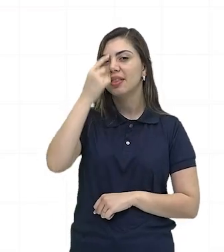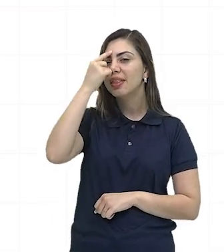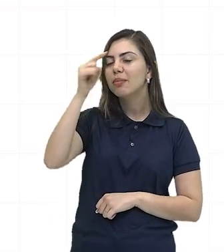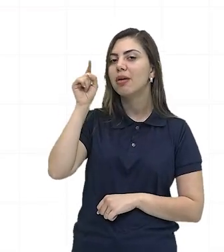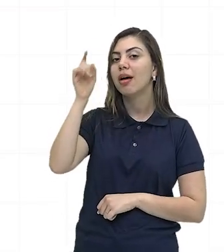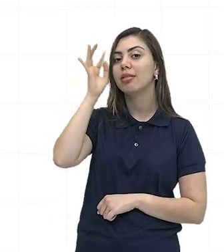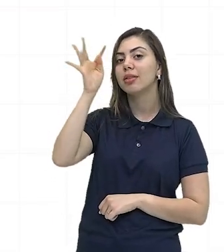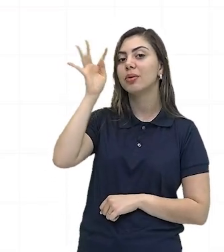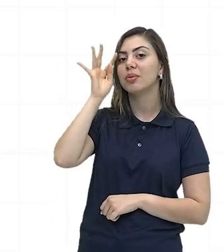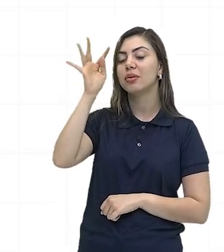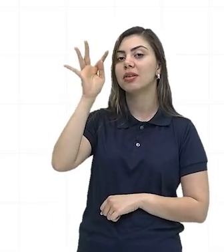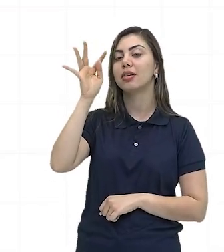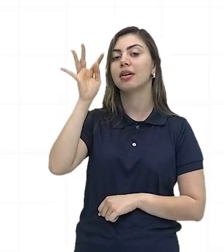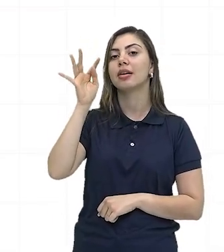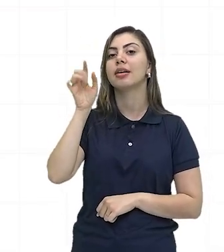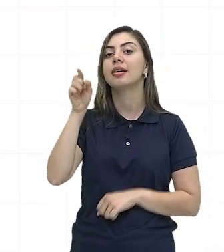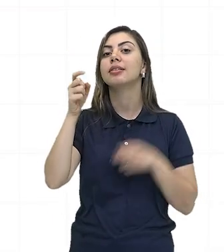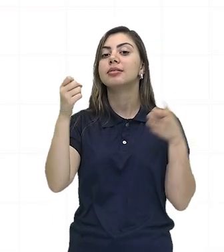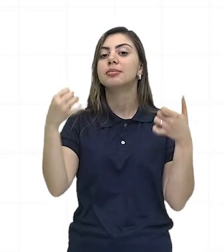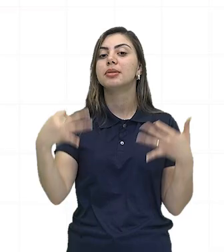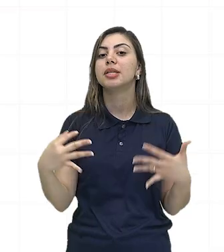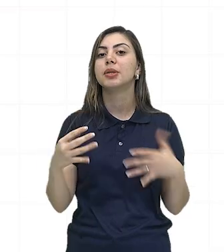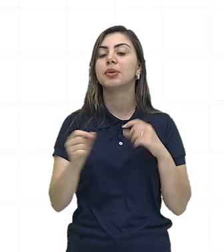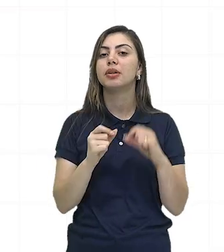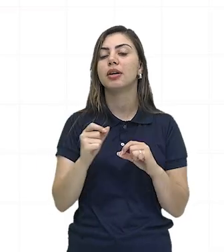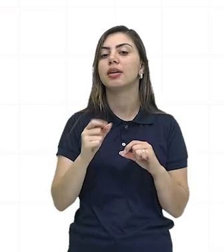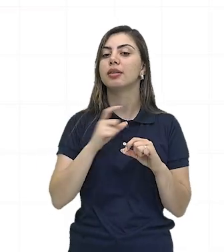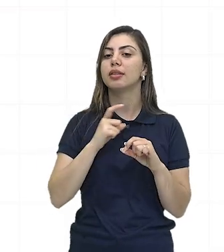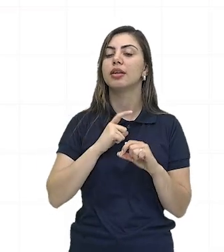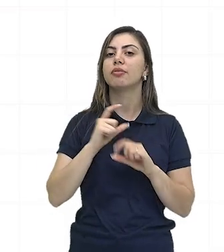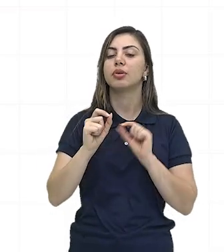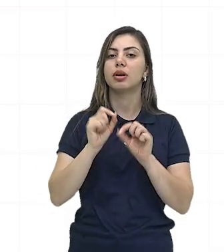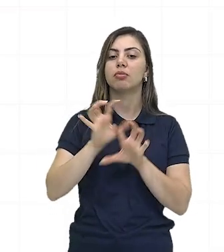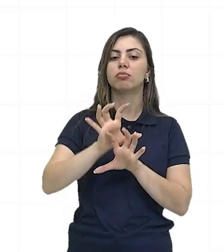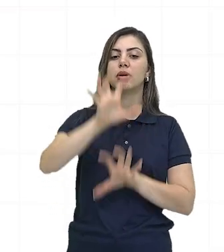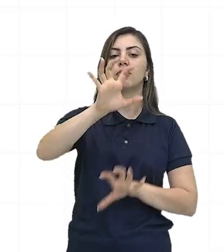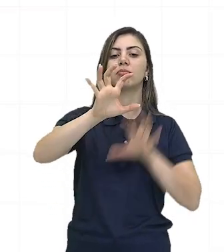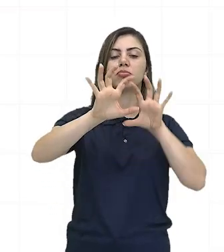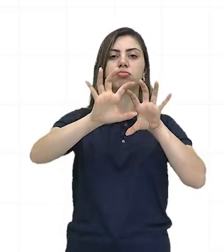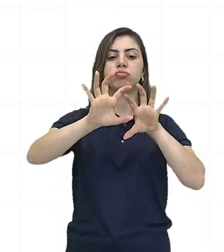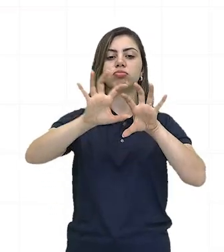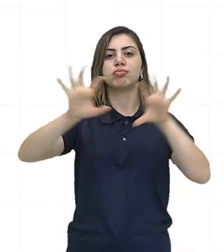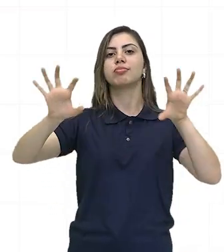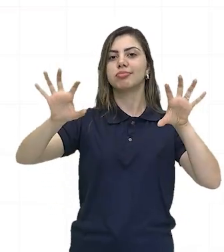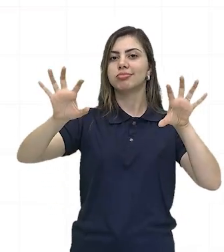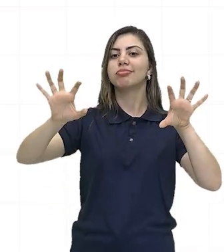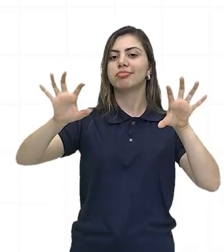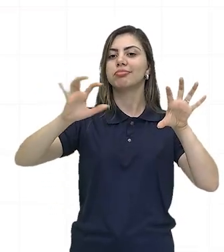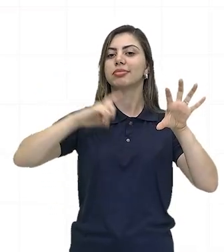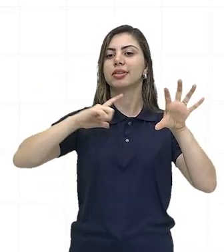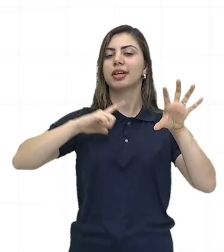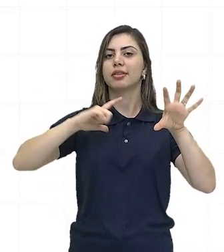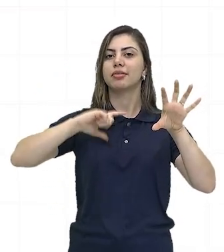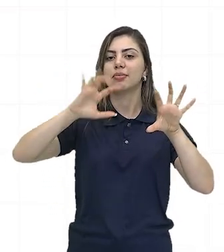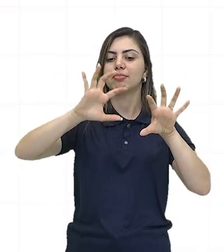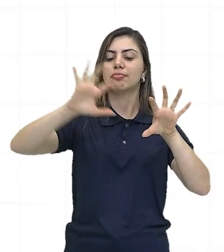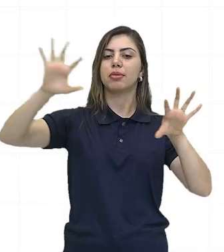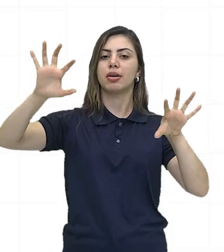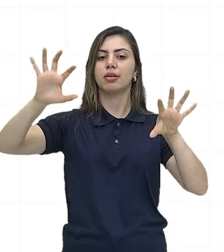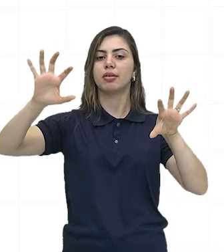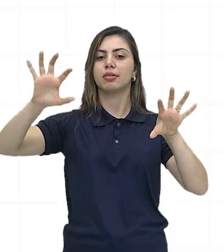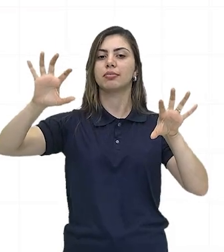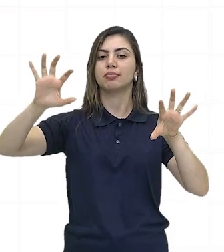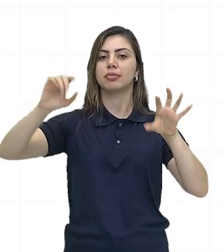a teoria, não, né? Os continentes continuaram aí se deslocando. E aí a